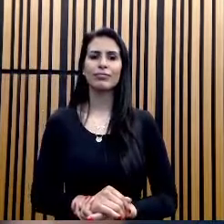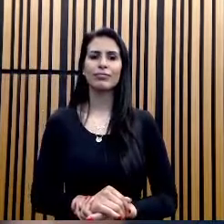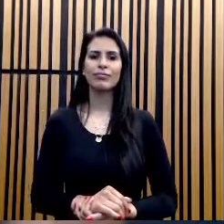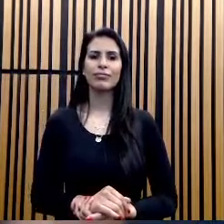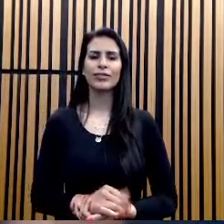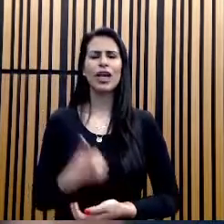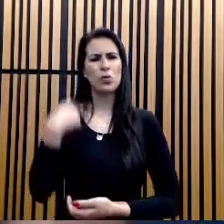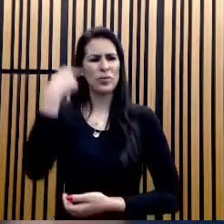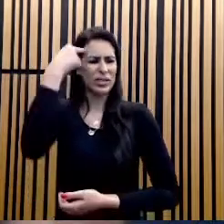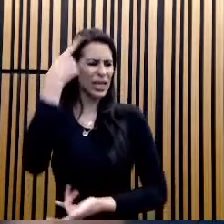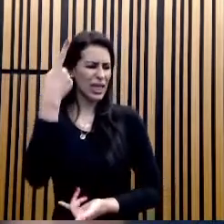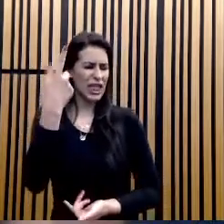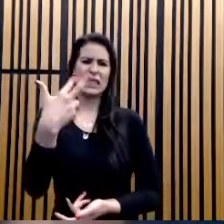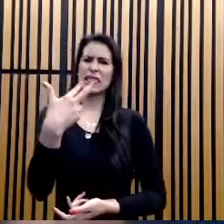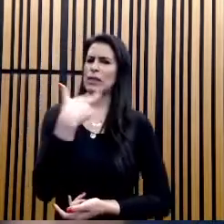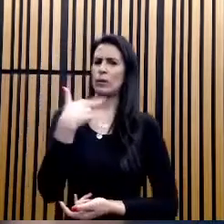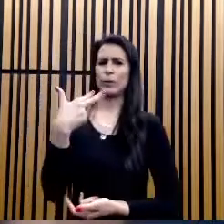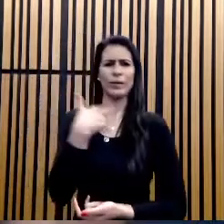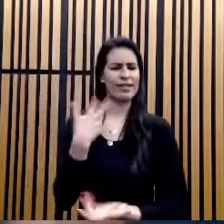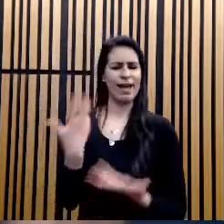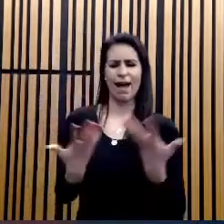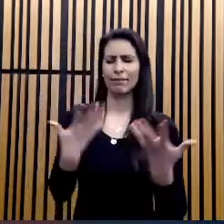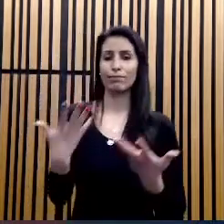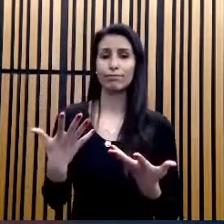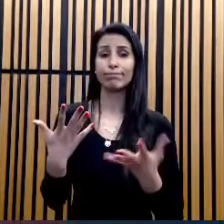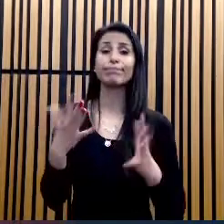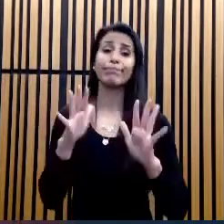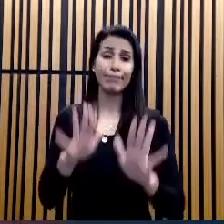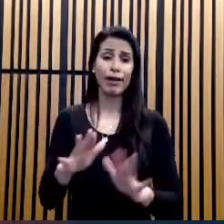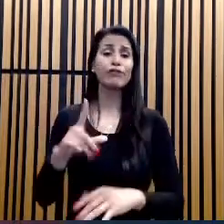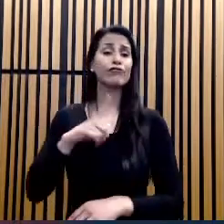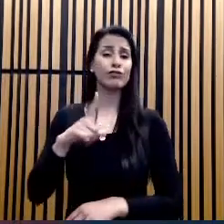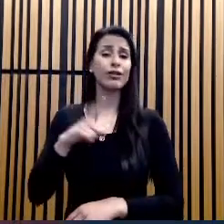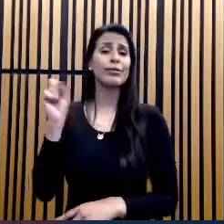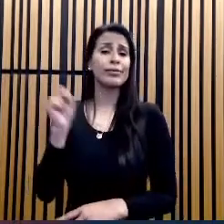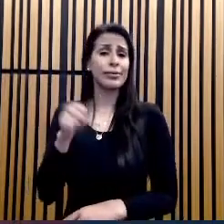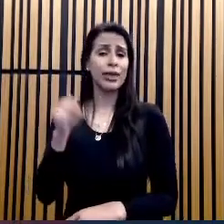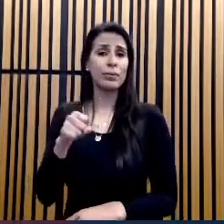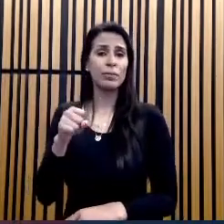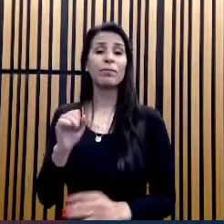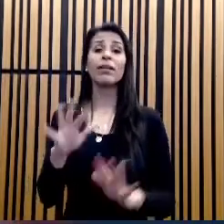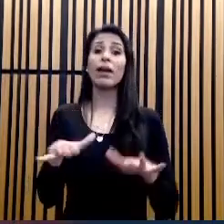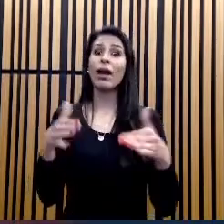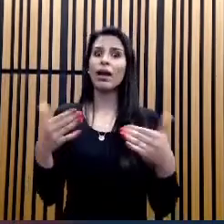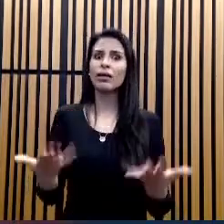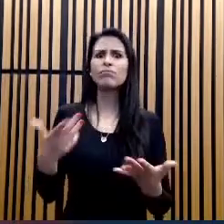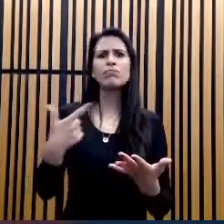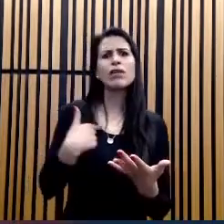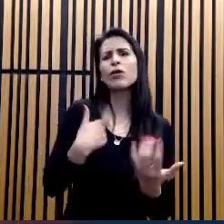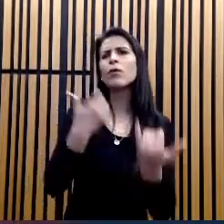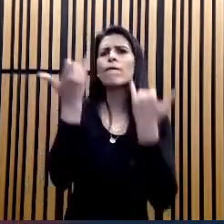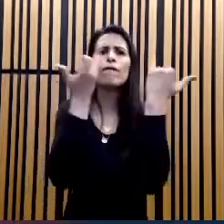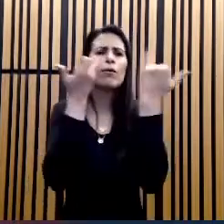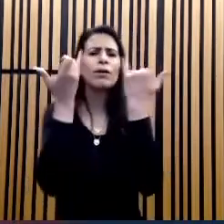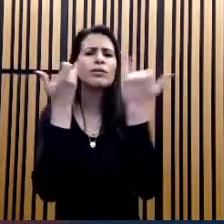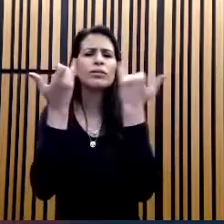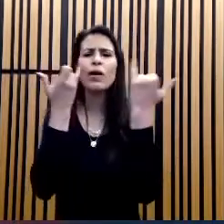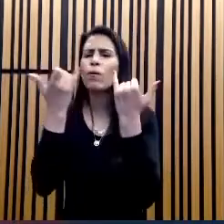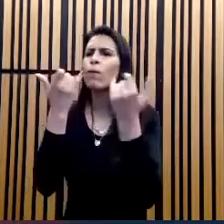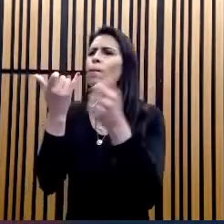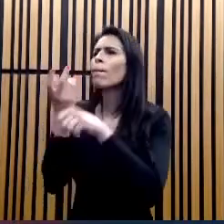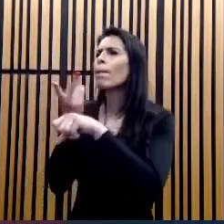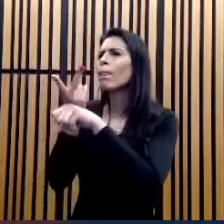Não é possível. E era. E aí o que aconteceu? Eu fui atrás de informações